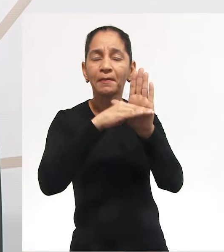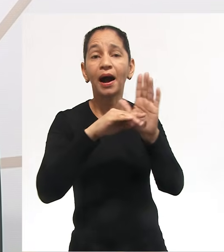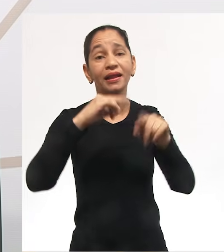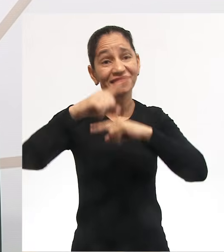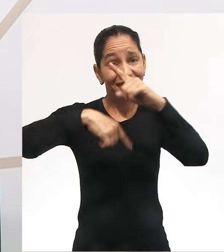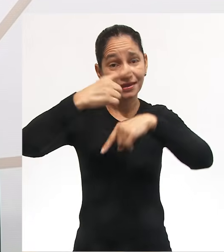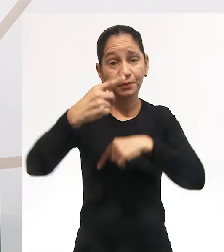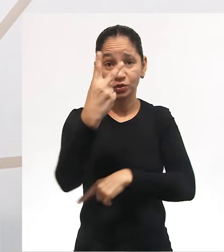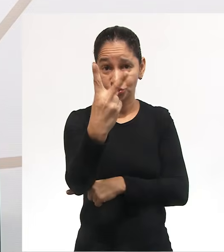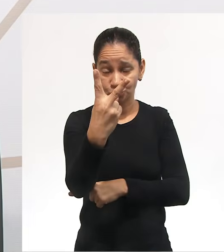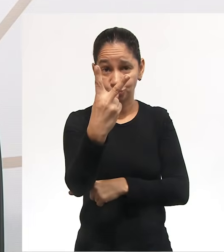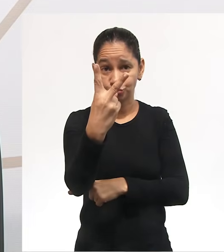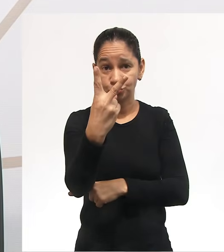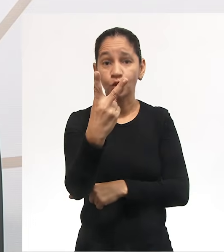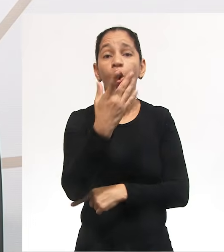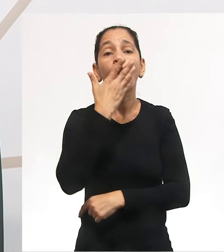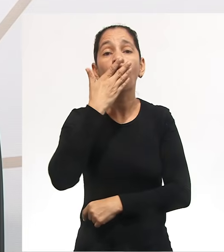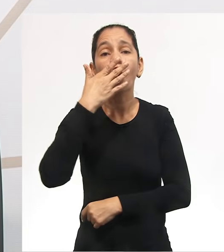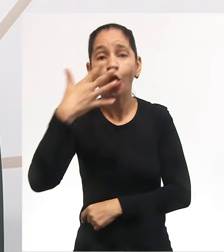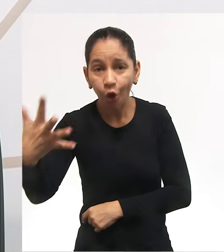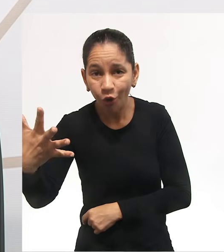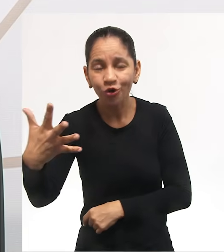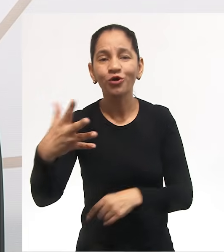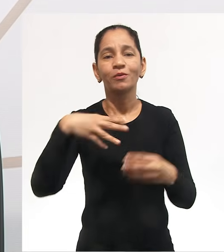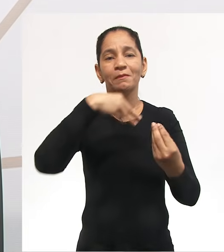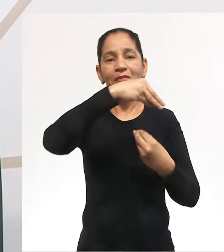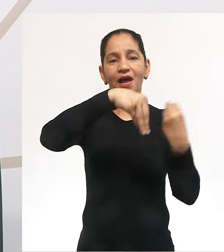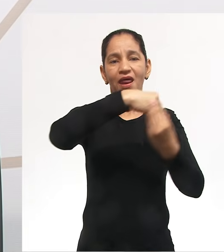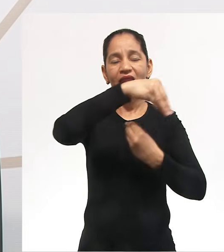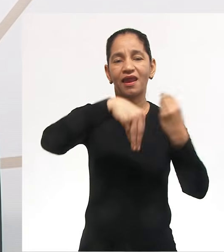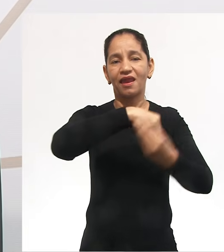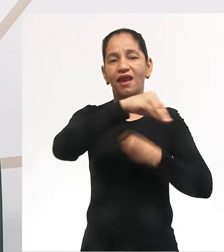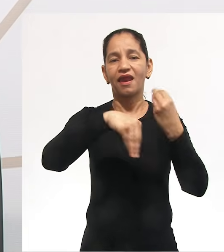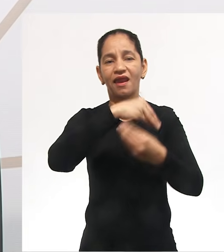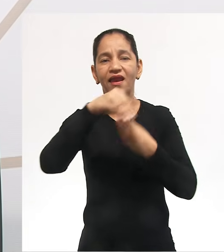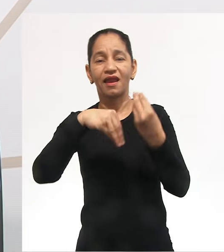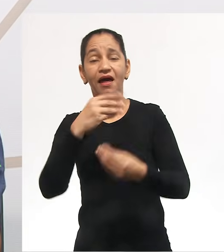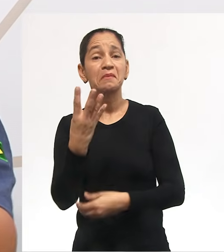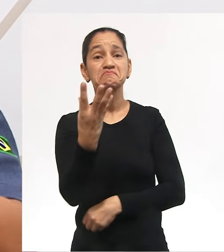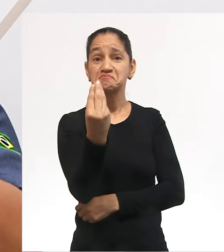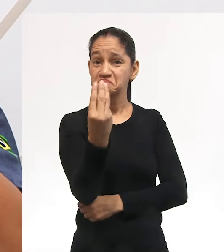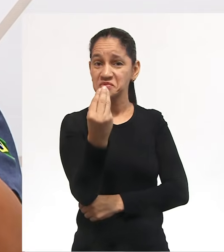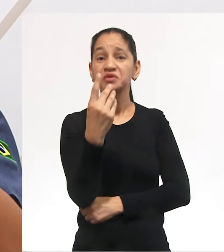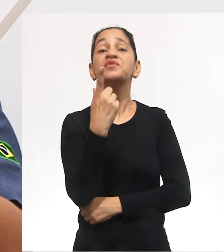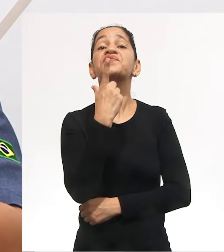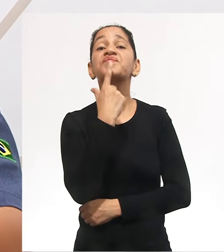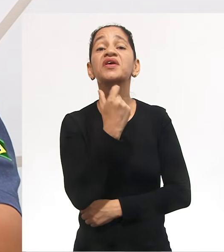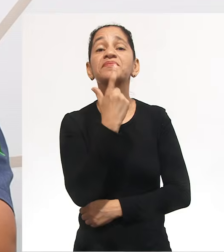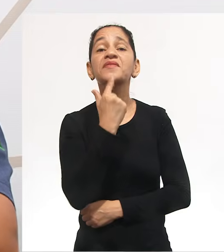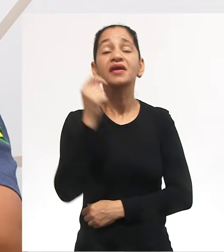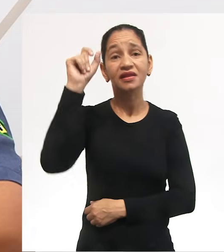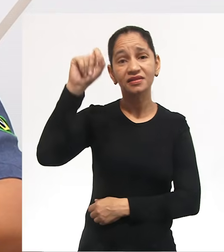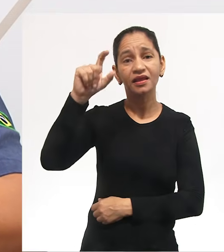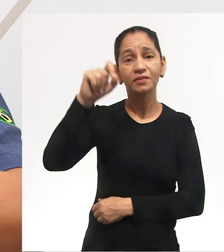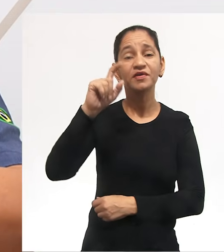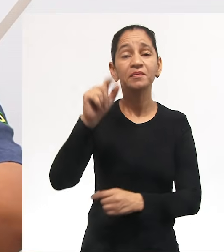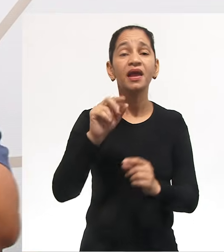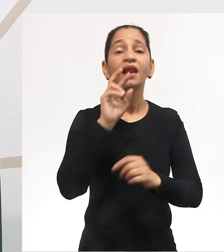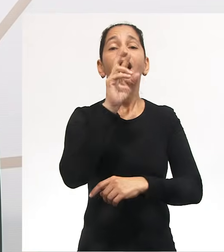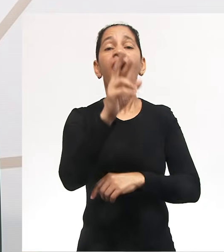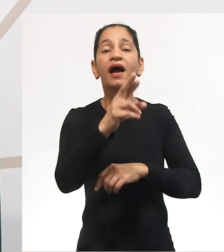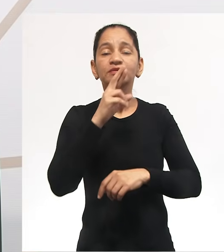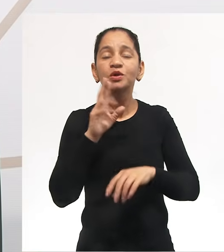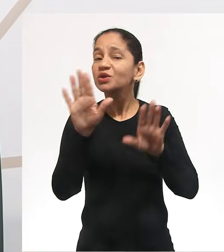larguinho. Então, a gente ia apresentando as tintas. Aí, no segundo momento, a gente, olha, vamos misturar. Aí para aprender as cores das tintas. Misturávamos